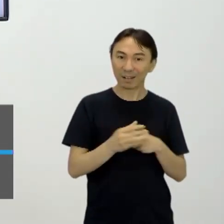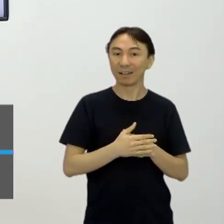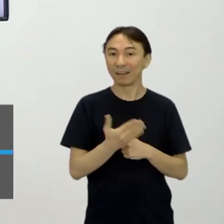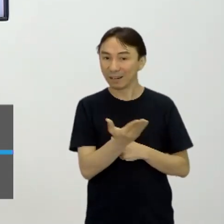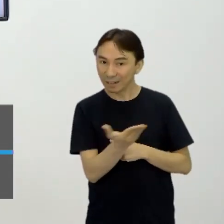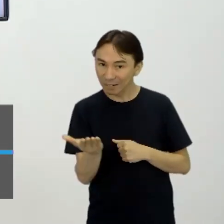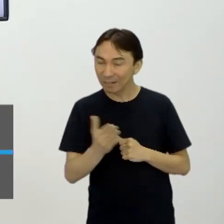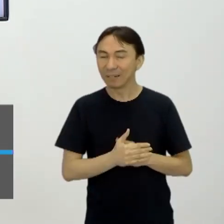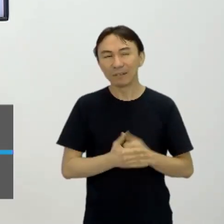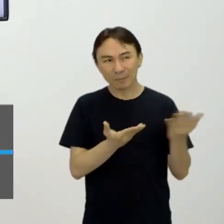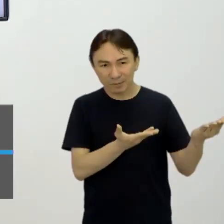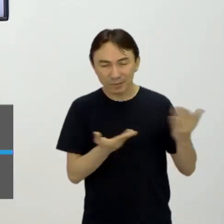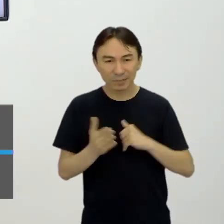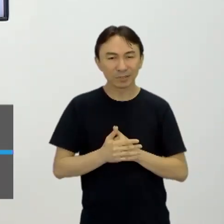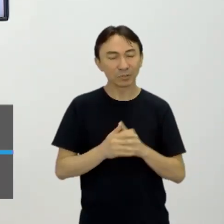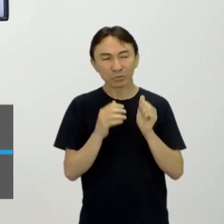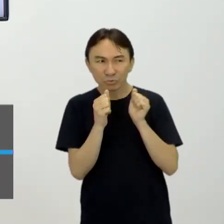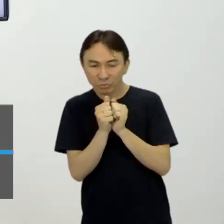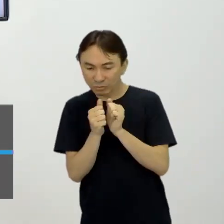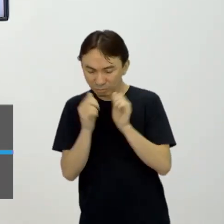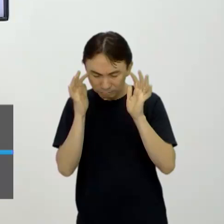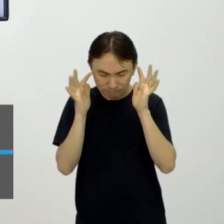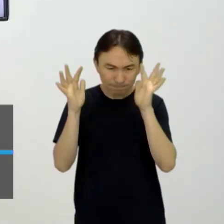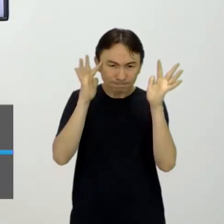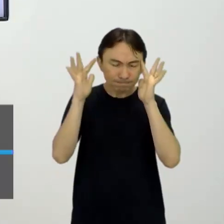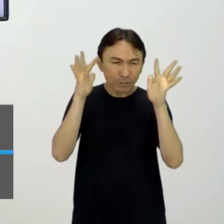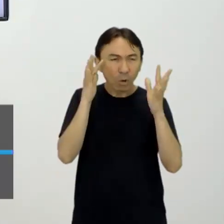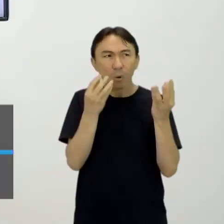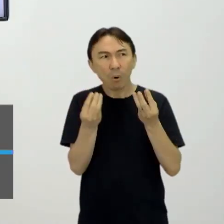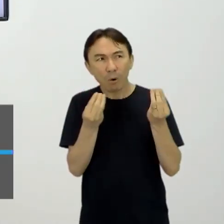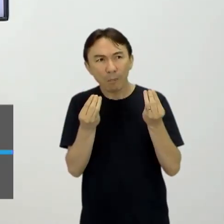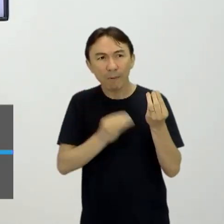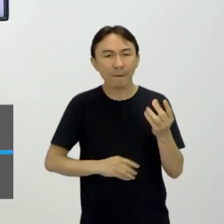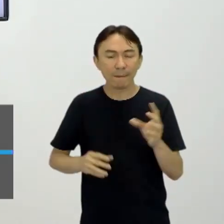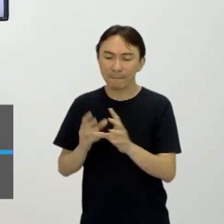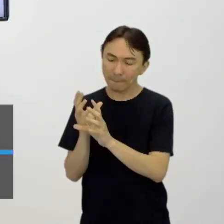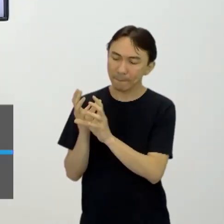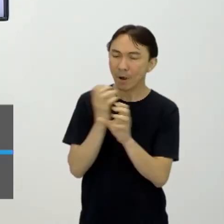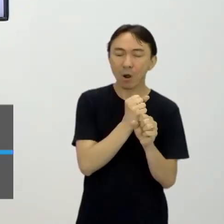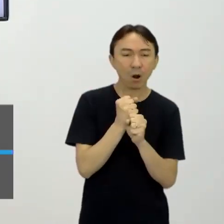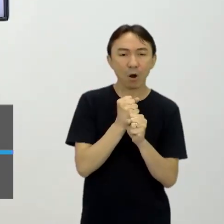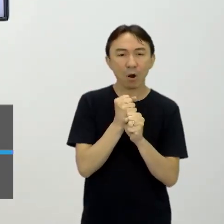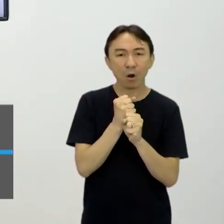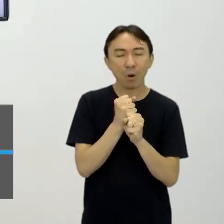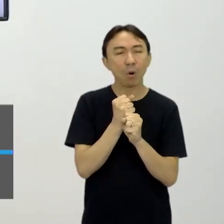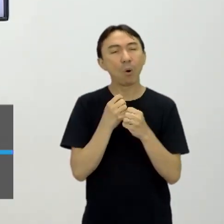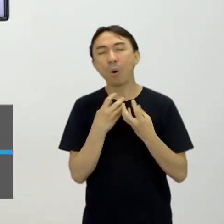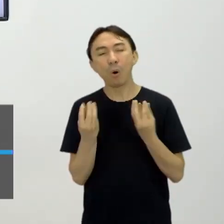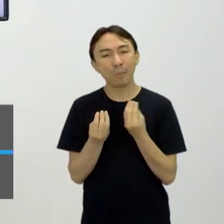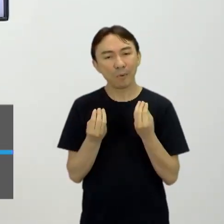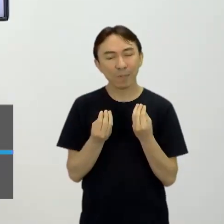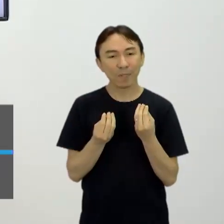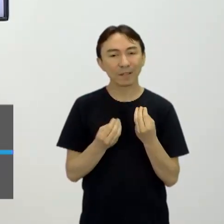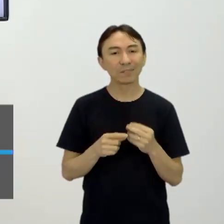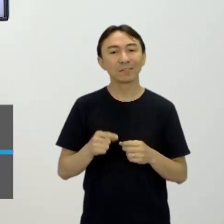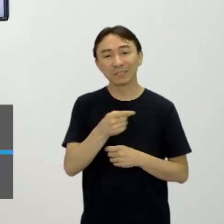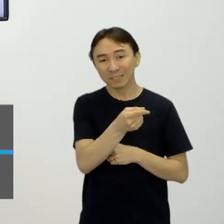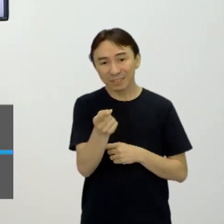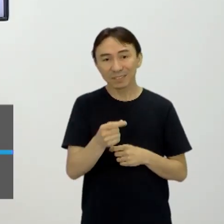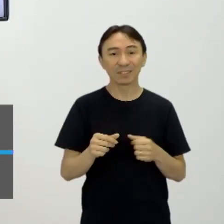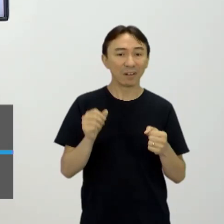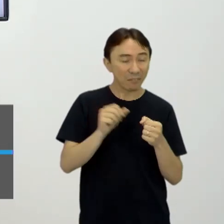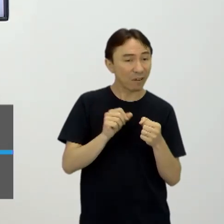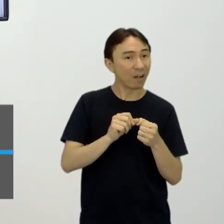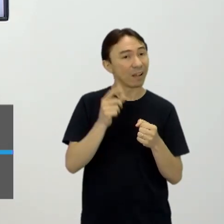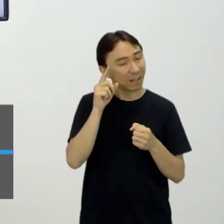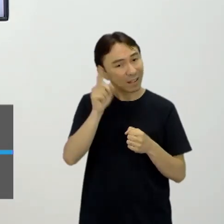te convido a pensar nisso, né? Como é que você resolve isso, né? Você vai perceber que você sempre faz as contas inversas mesmo para